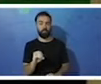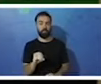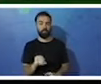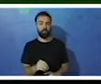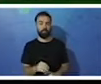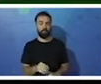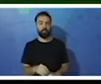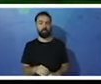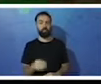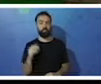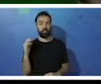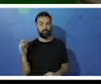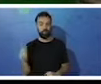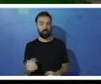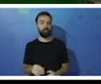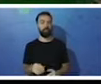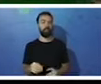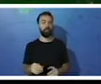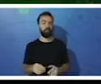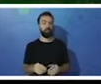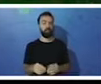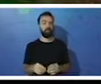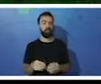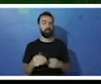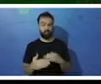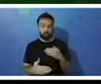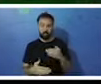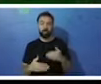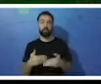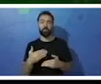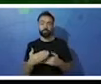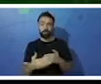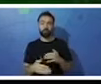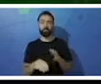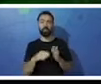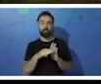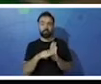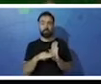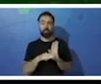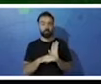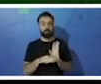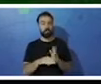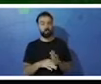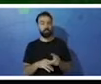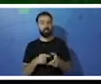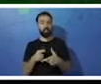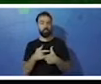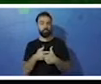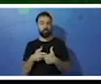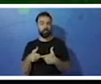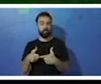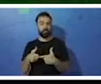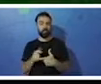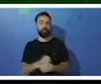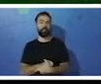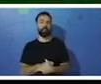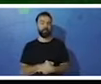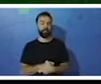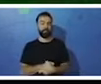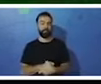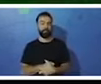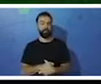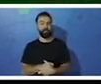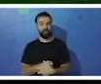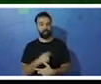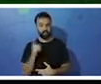35, algoritmo da divisão, ou seja, é a continha armada da divisão. Lembra que a professora